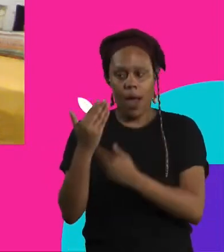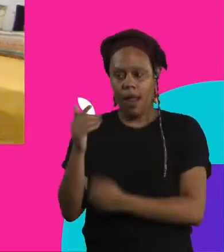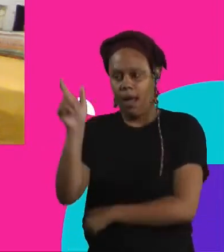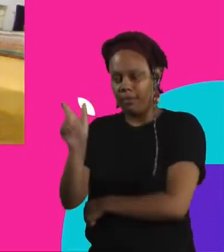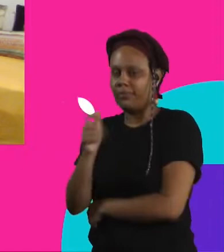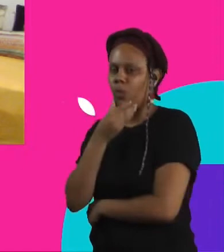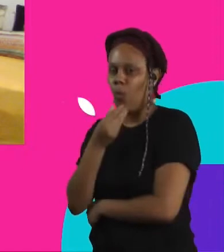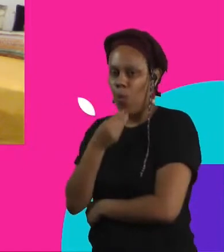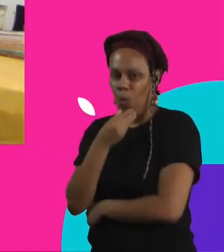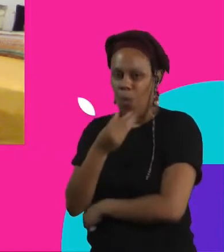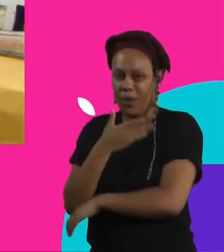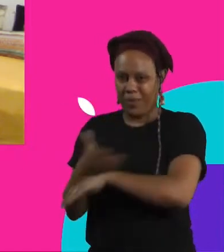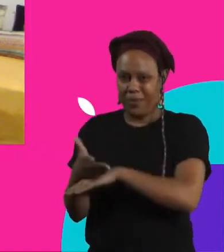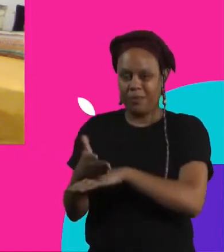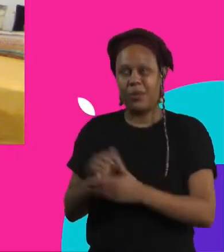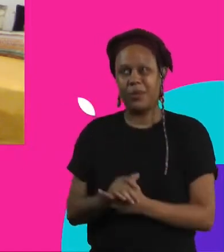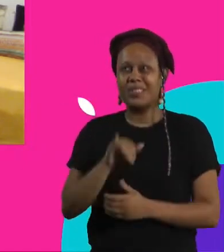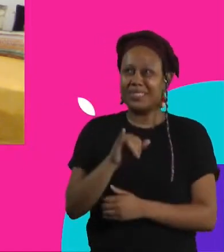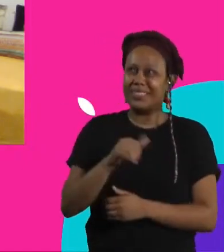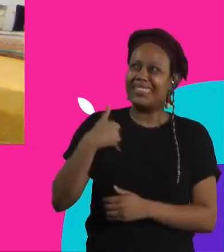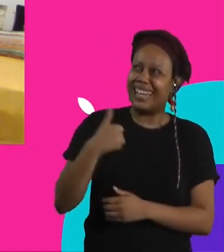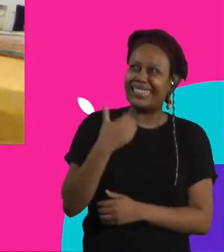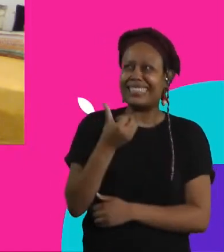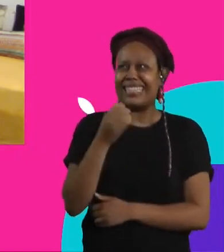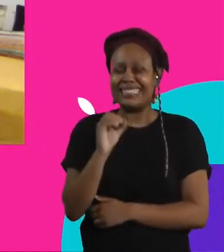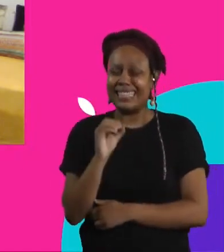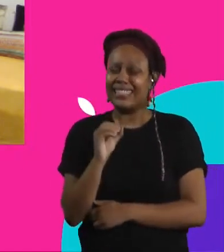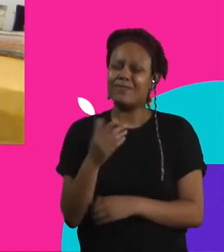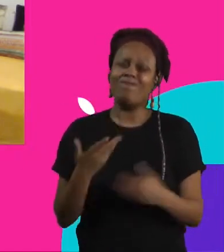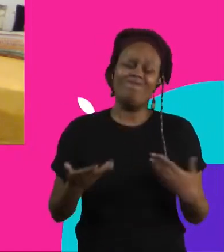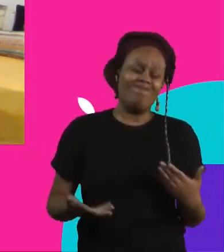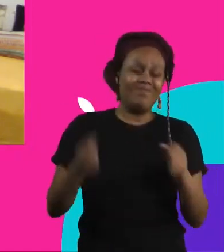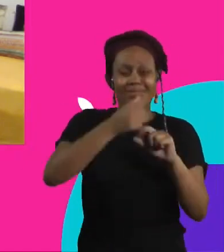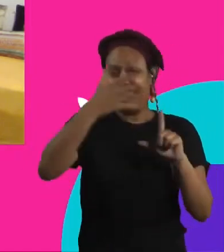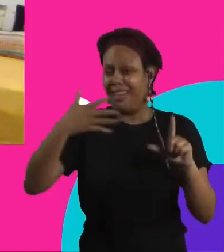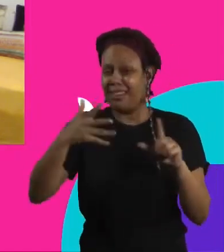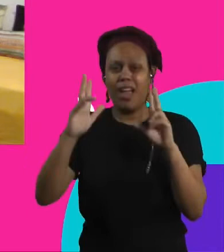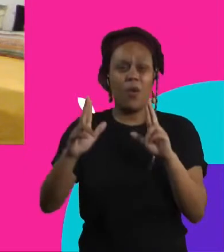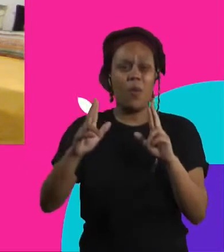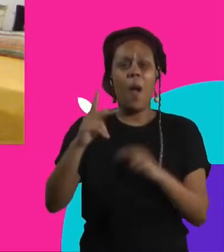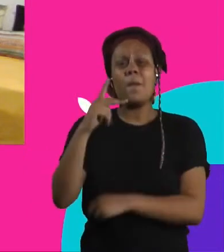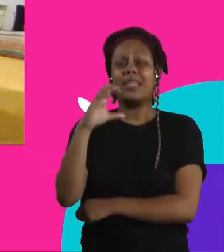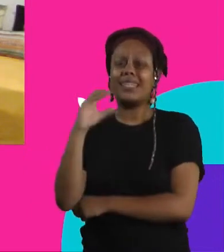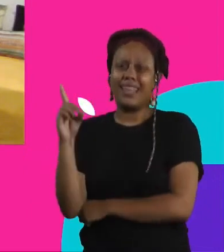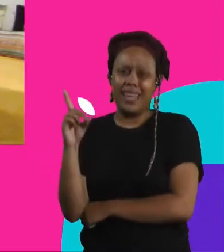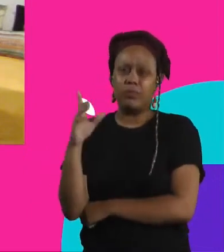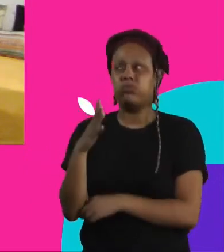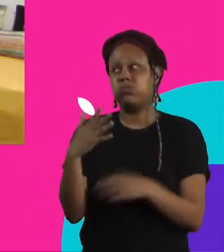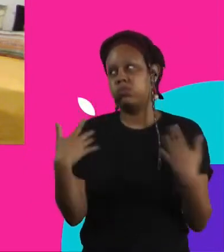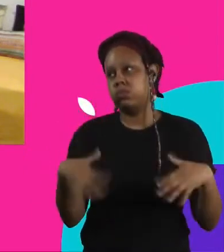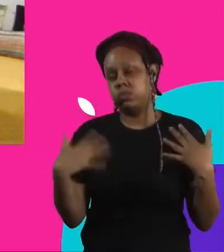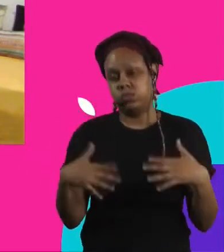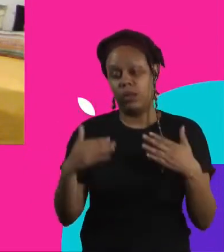do que 50, 60 anos, então, fica muito mais difícil. LGBT, mesma coisa, pessoa com deficiência, mesma coisa, e